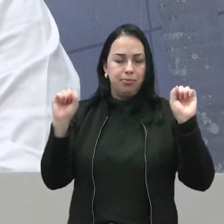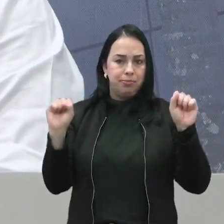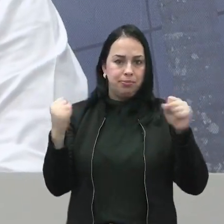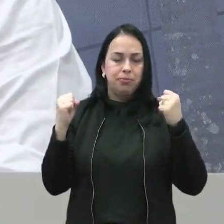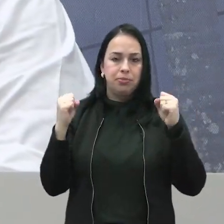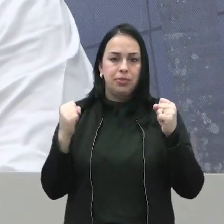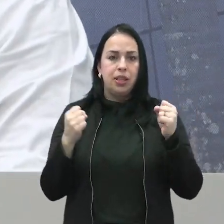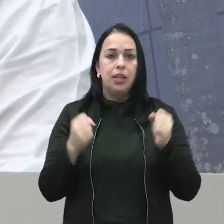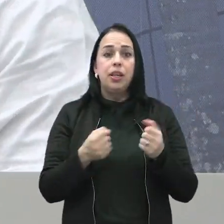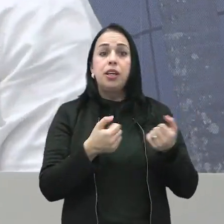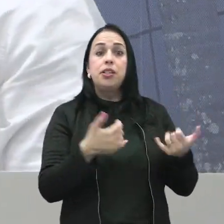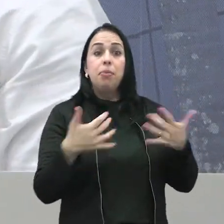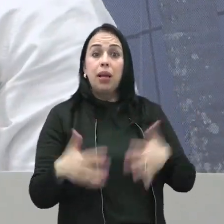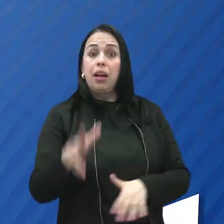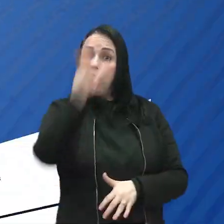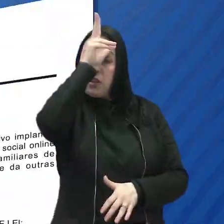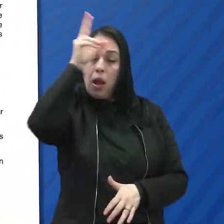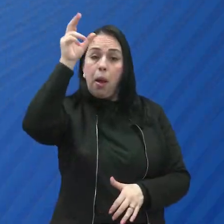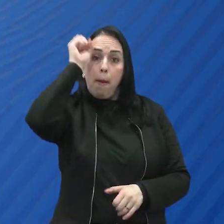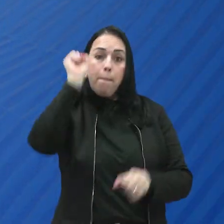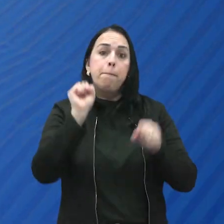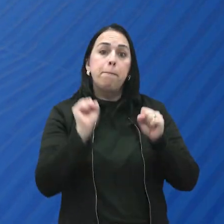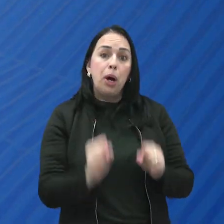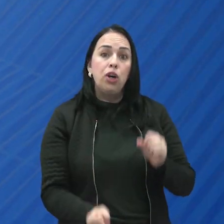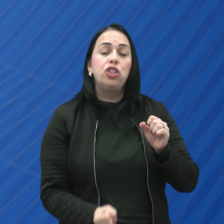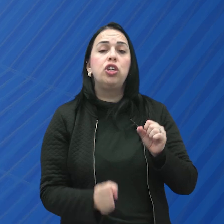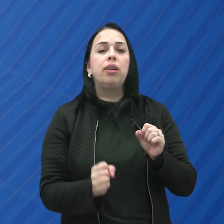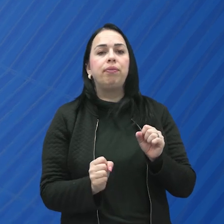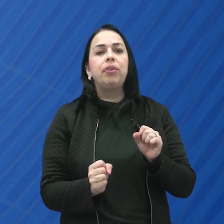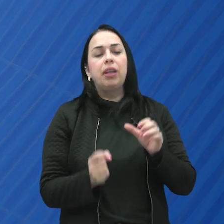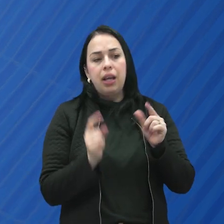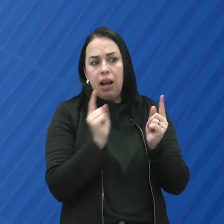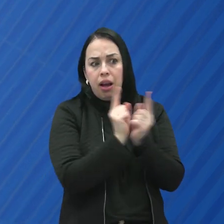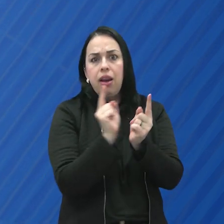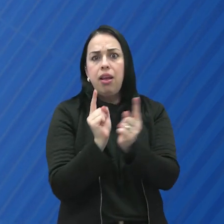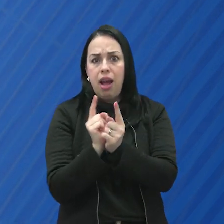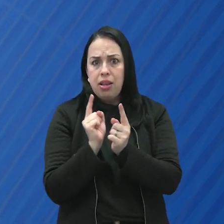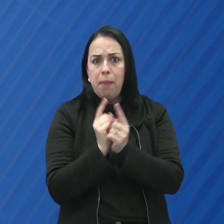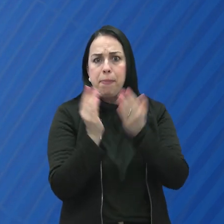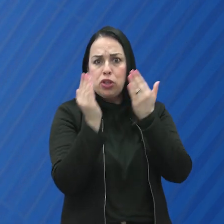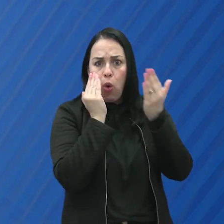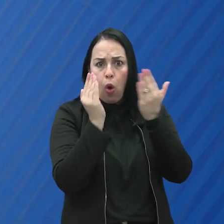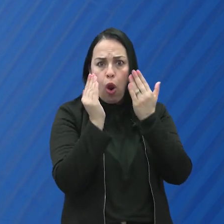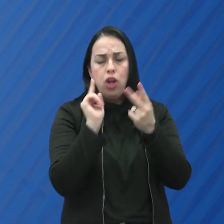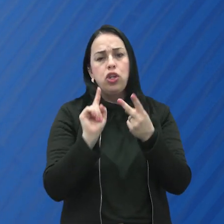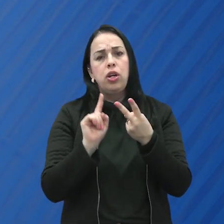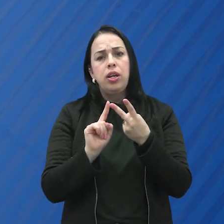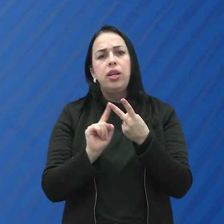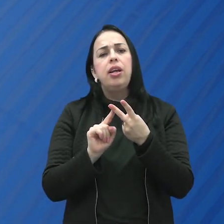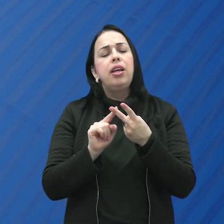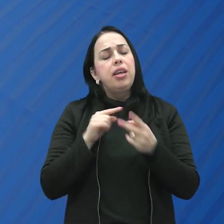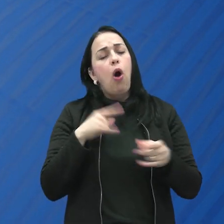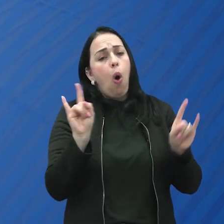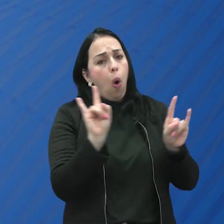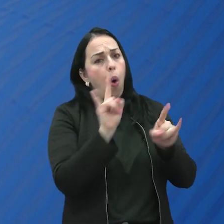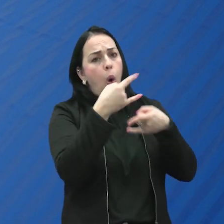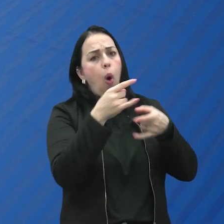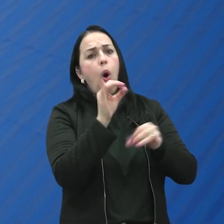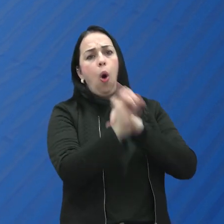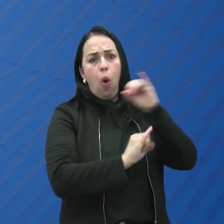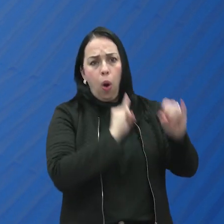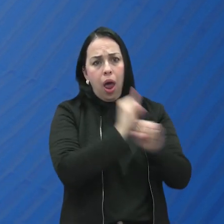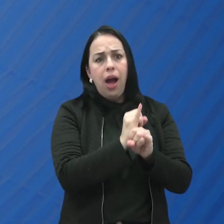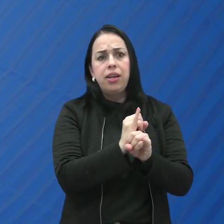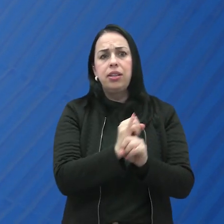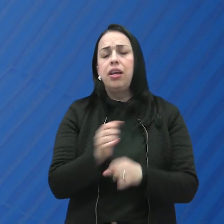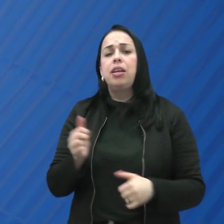do vereador Marcão da Academia, que autoriza a Prefeitura a implantar atendimento psicológico e social online,